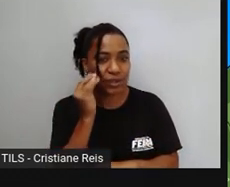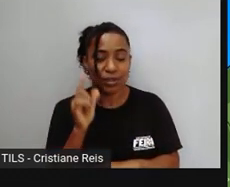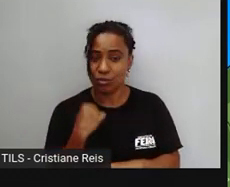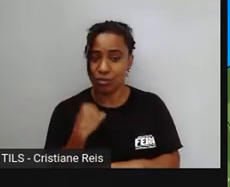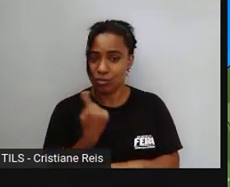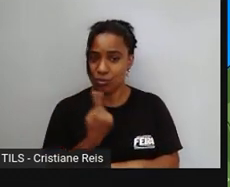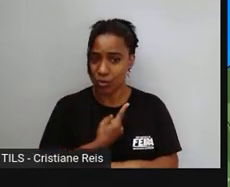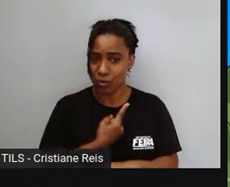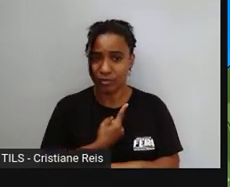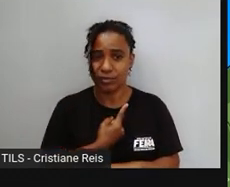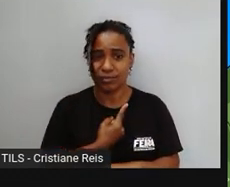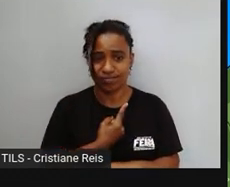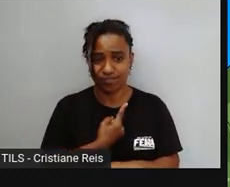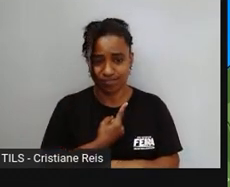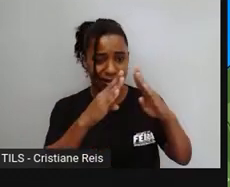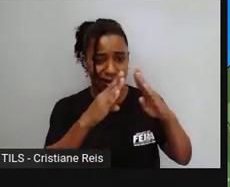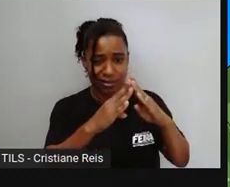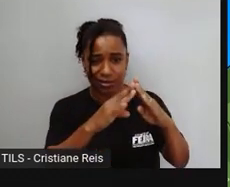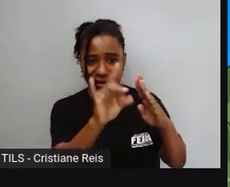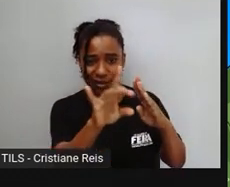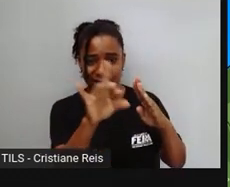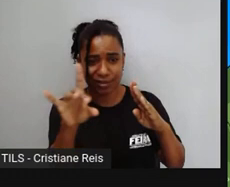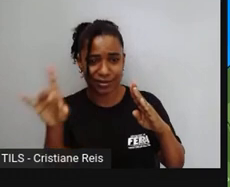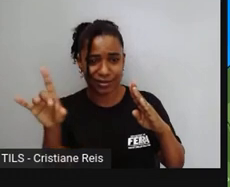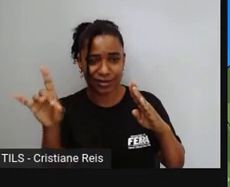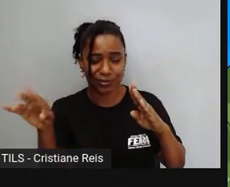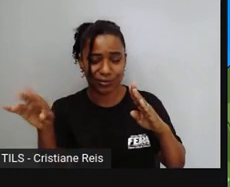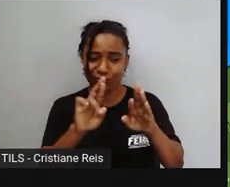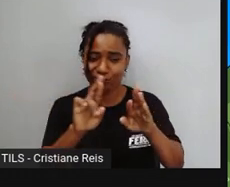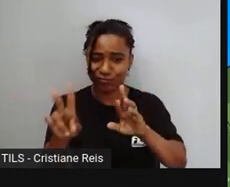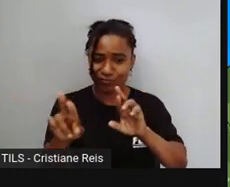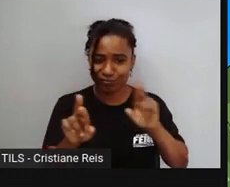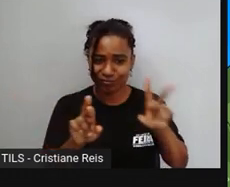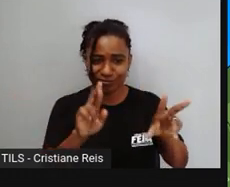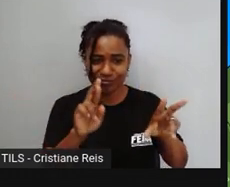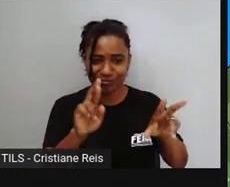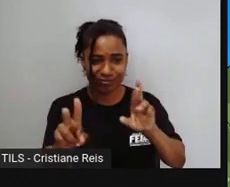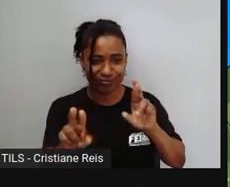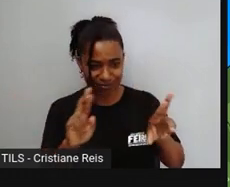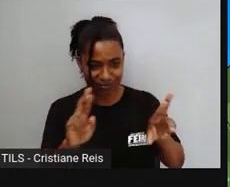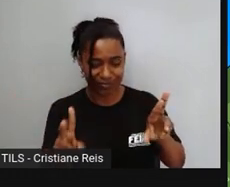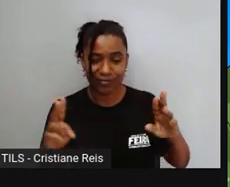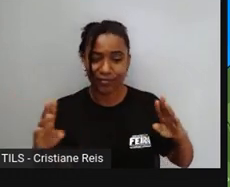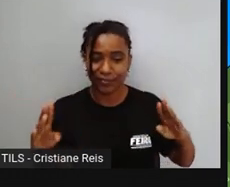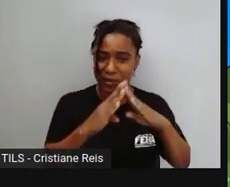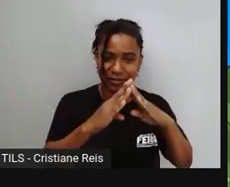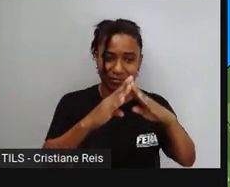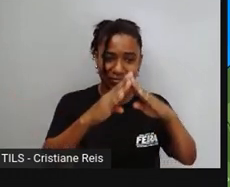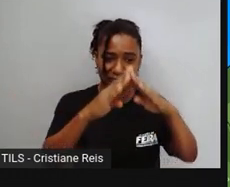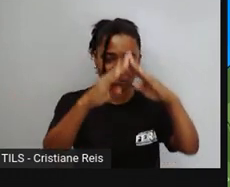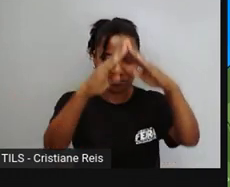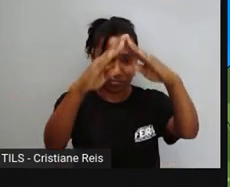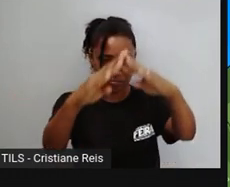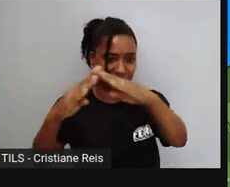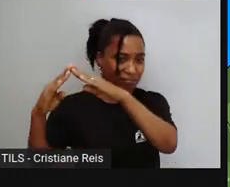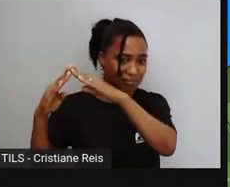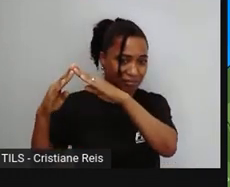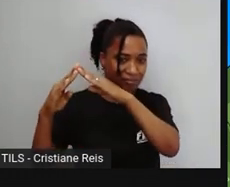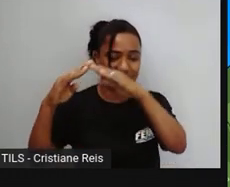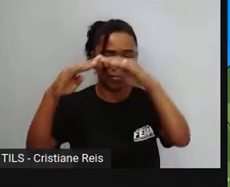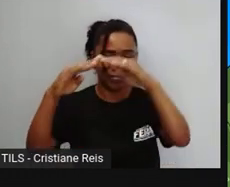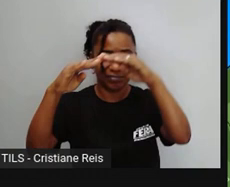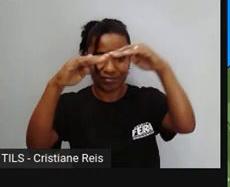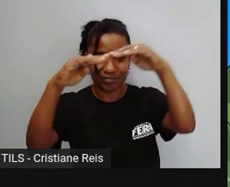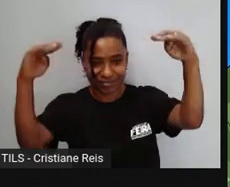diferentes na maneira de morar. Moramos em casas que são construídas de forma diferente e a estrutura